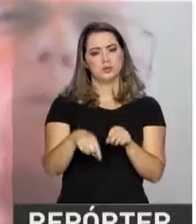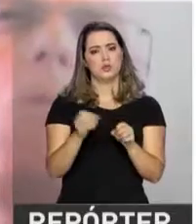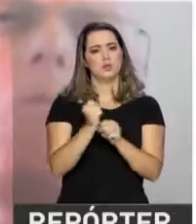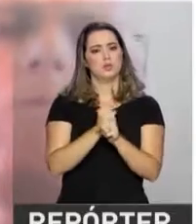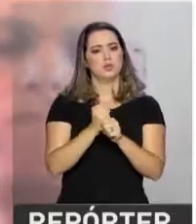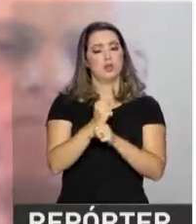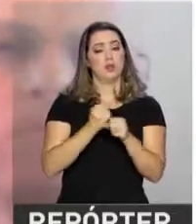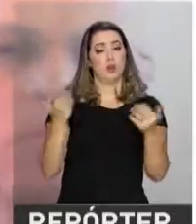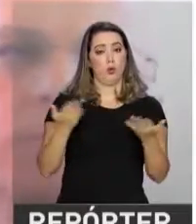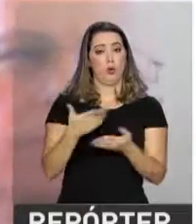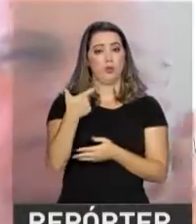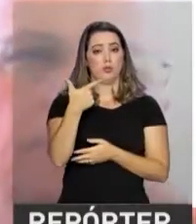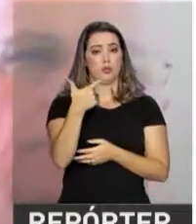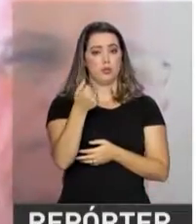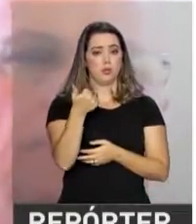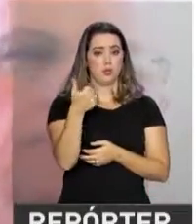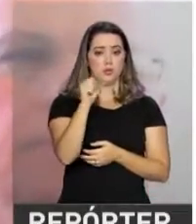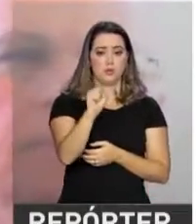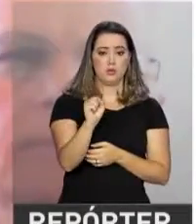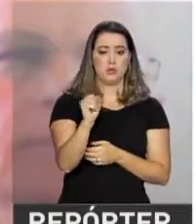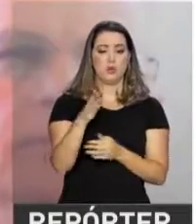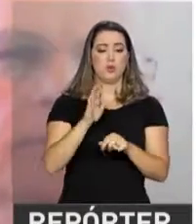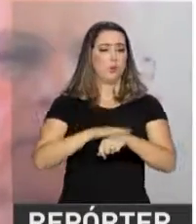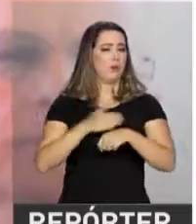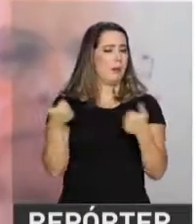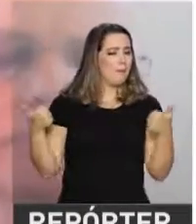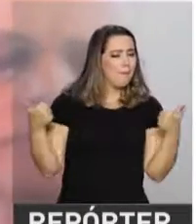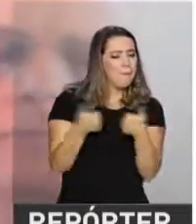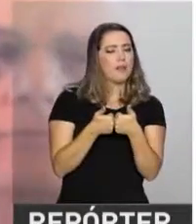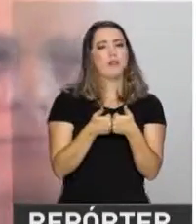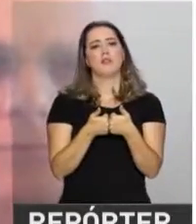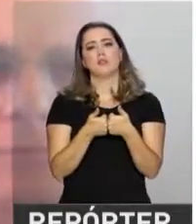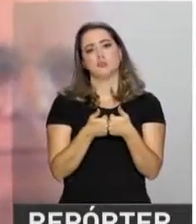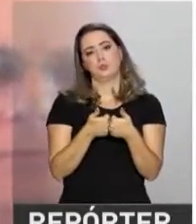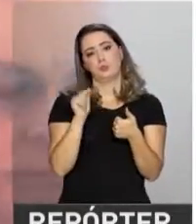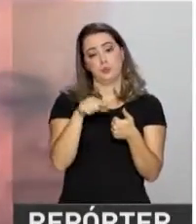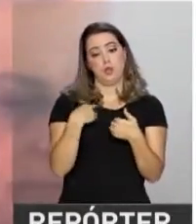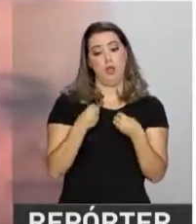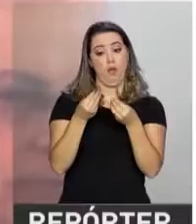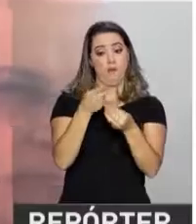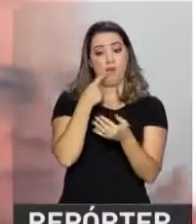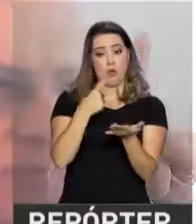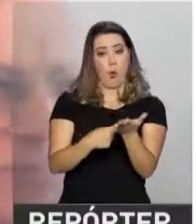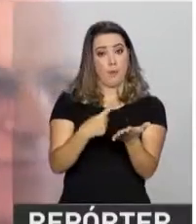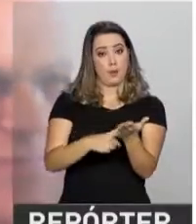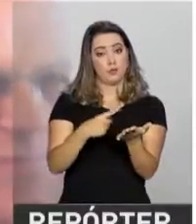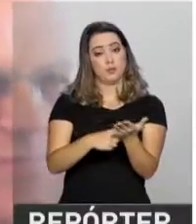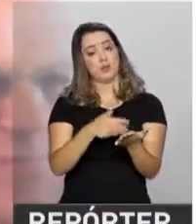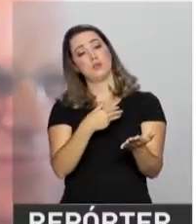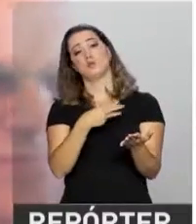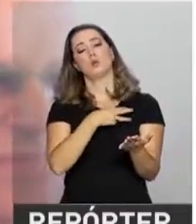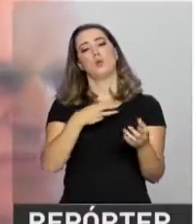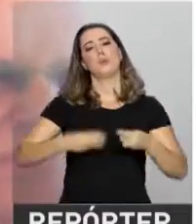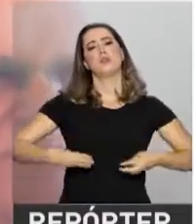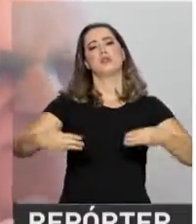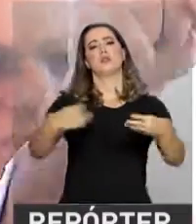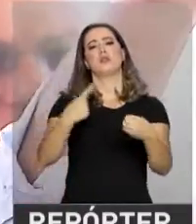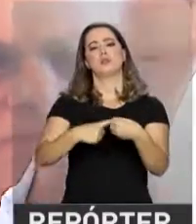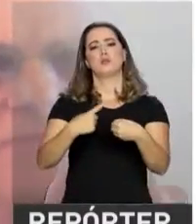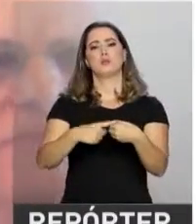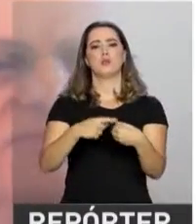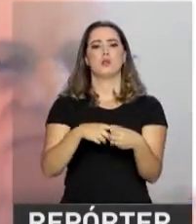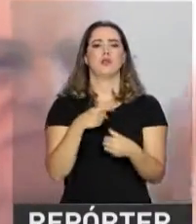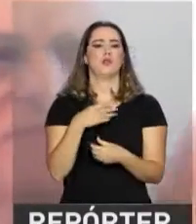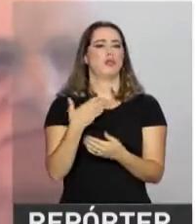2018 no prazo mais regime possível e eu garanto a vocês o ministério das cidades não